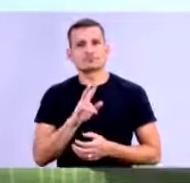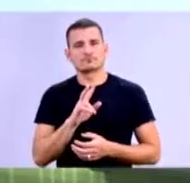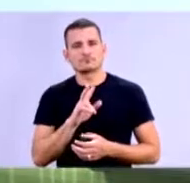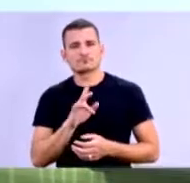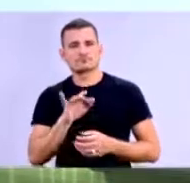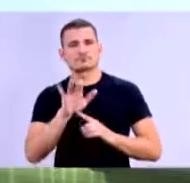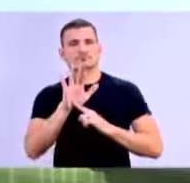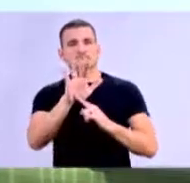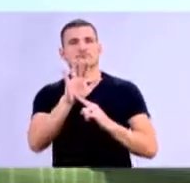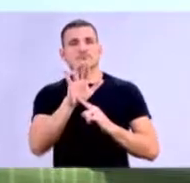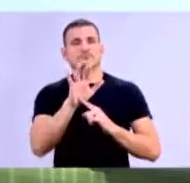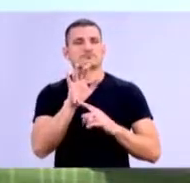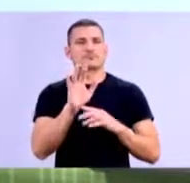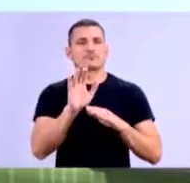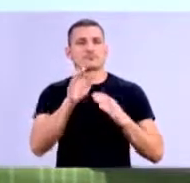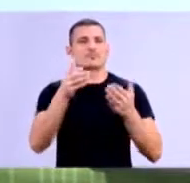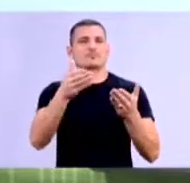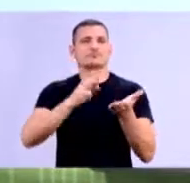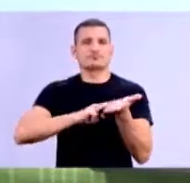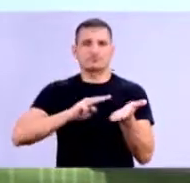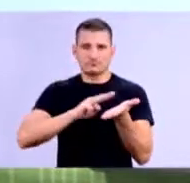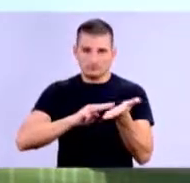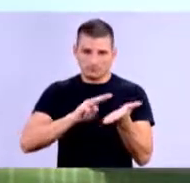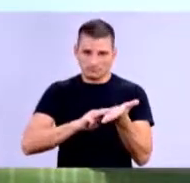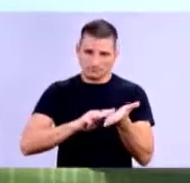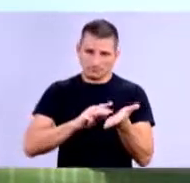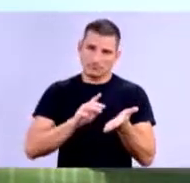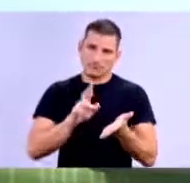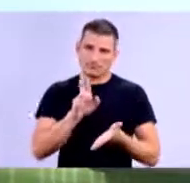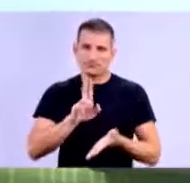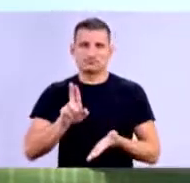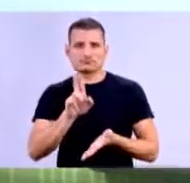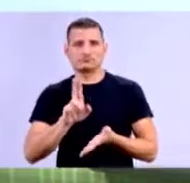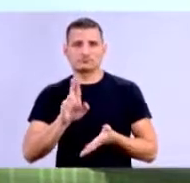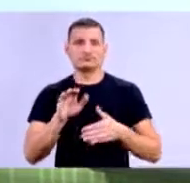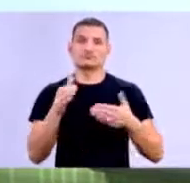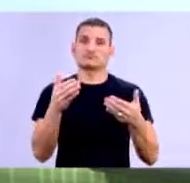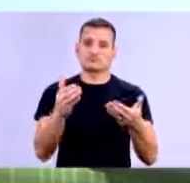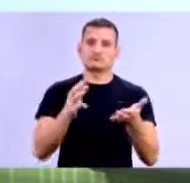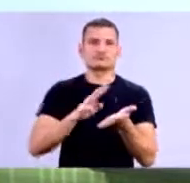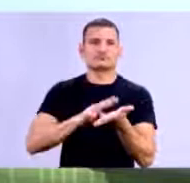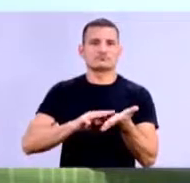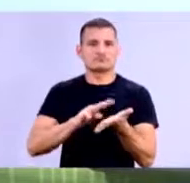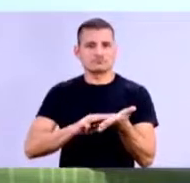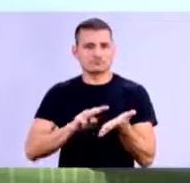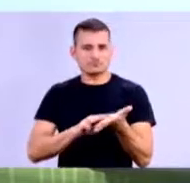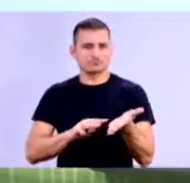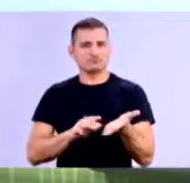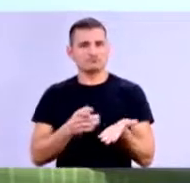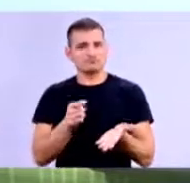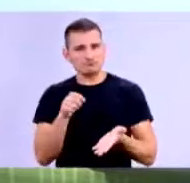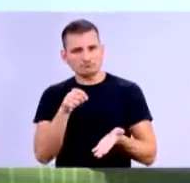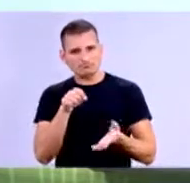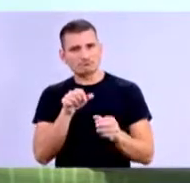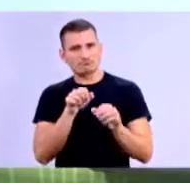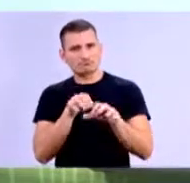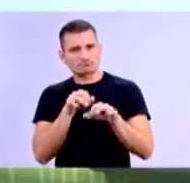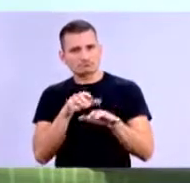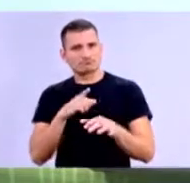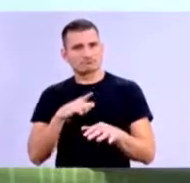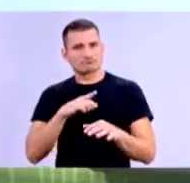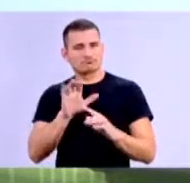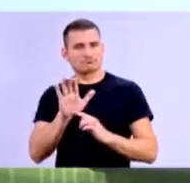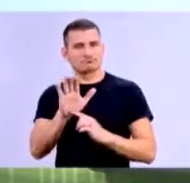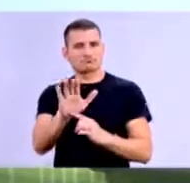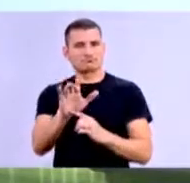qual metodologia está sendo utilizada, a qual metodologia esse ensino está te proporcionando